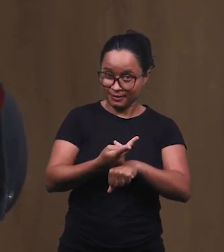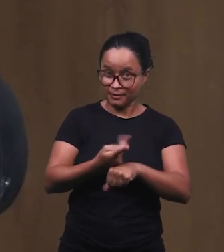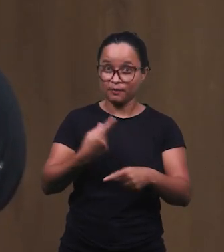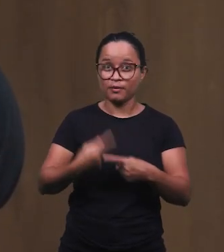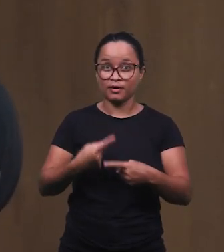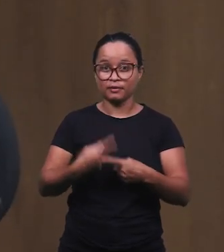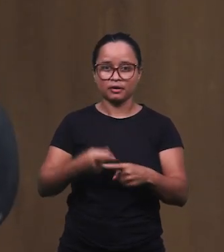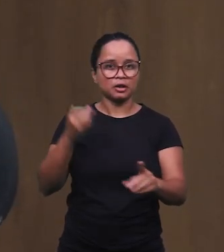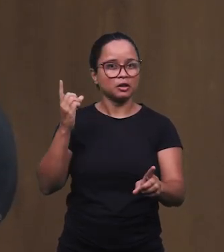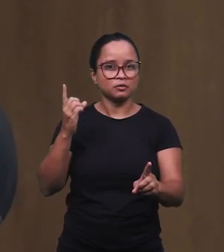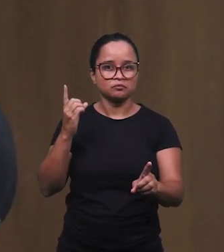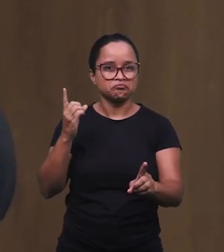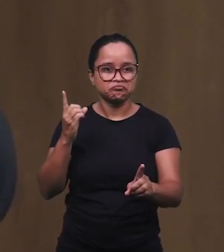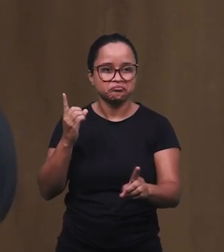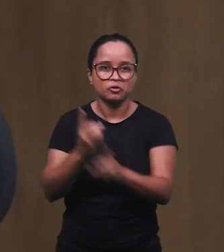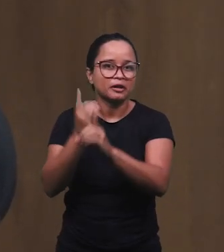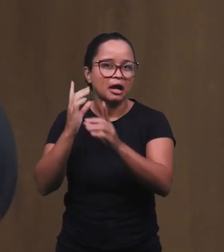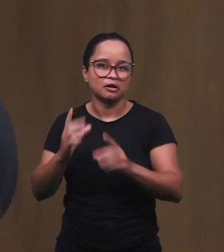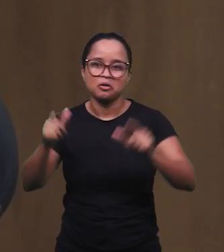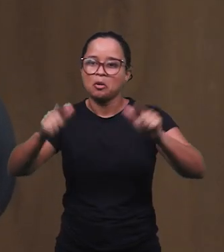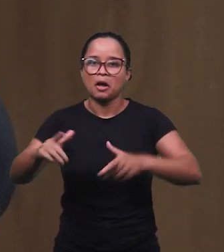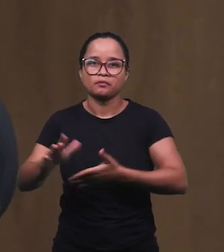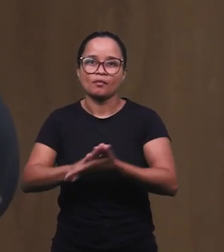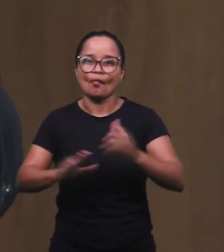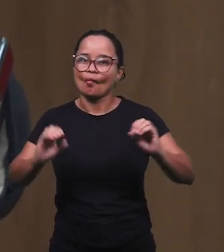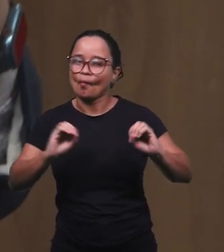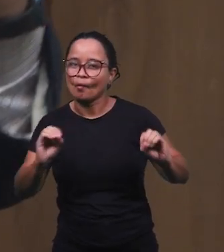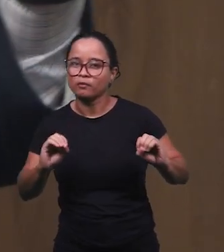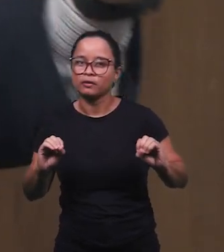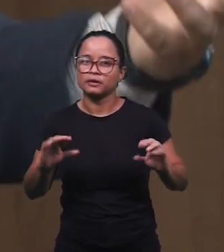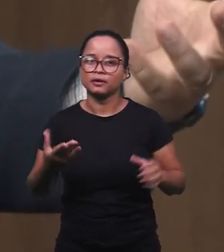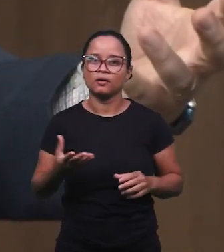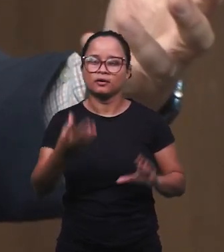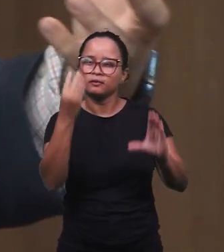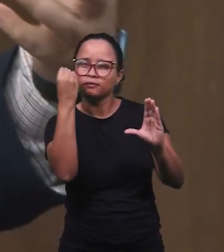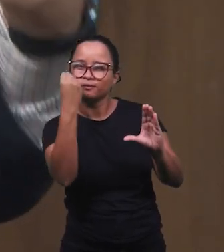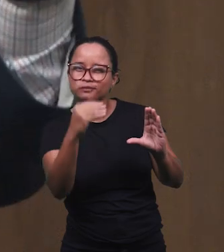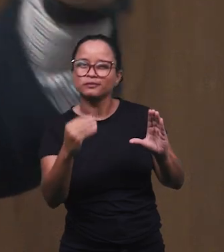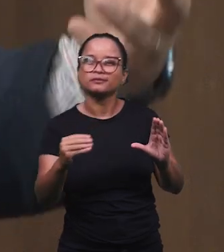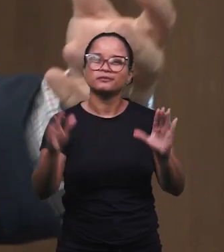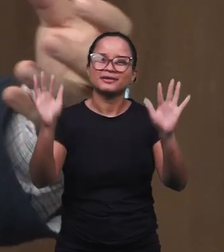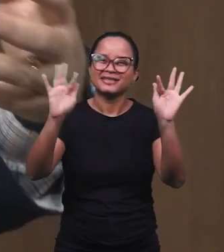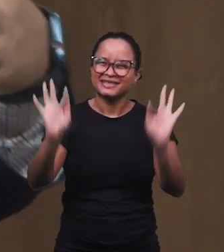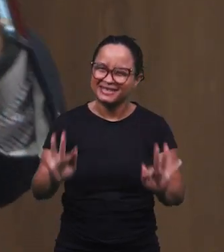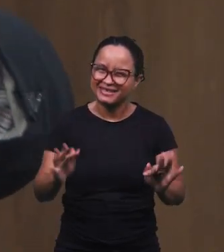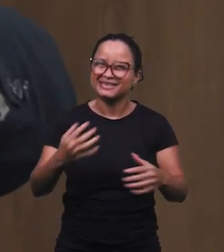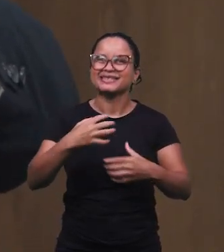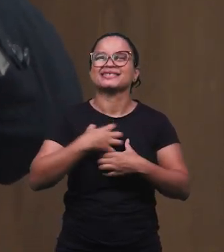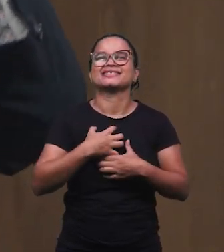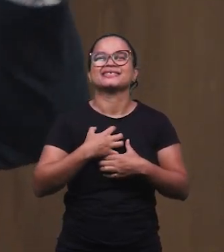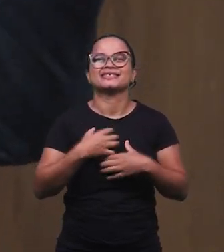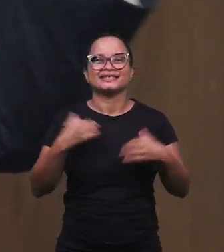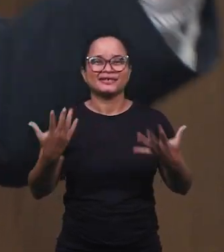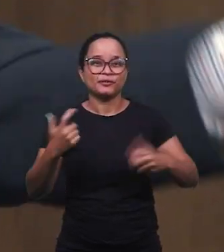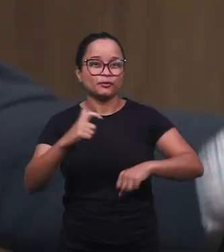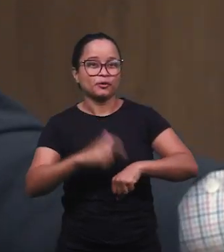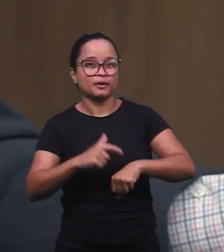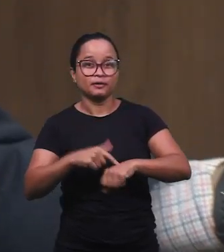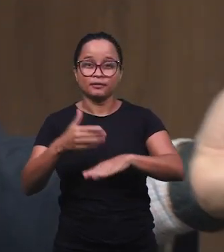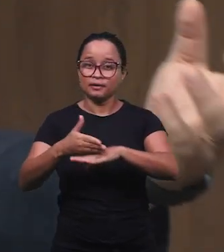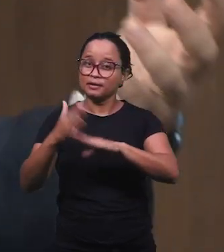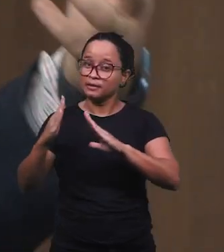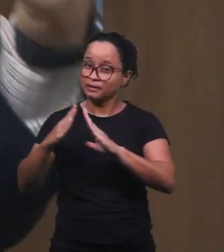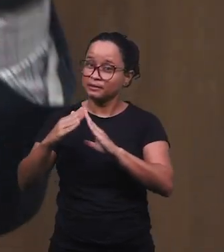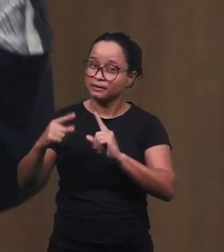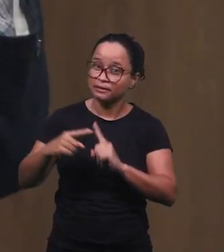isso porque elas não estão encontrando em lugar nenhum. Então, quando elas veem uma postagem sua feliz, e aí a gente pode falar dos momentos que você vai na